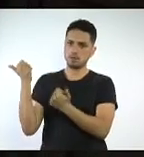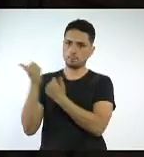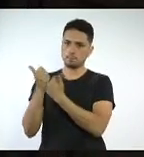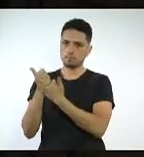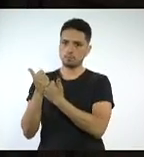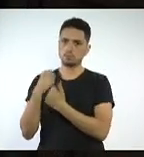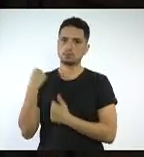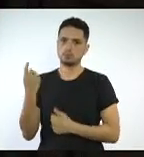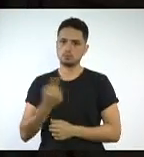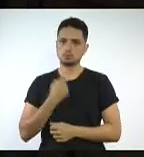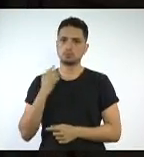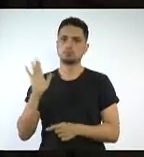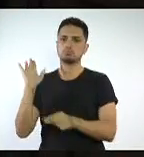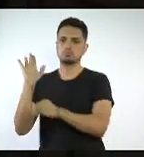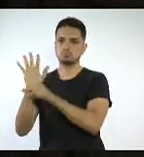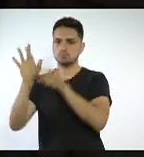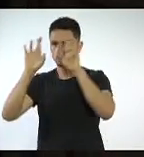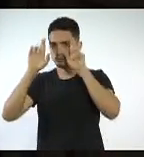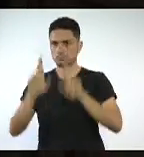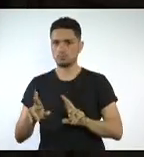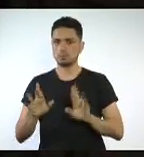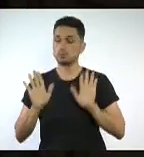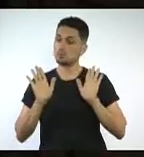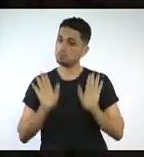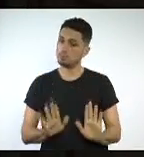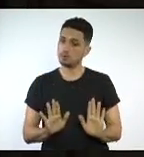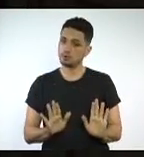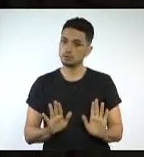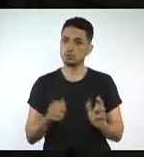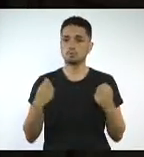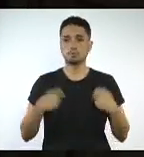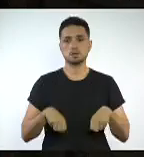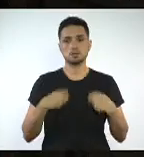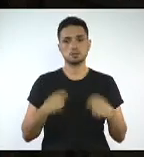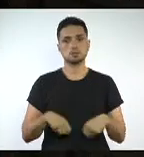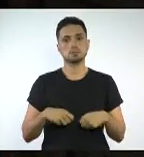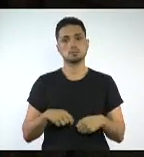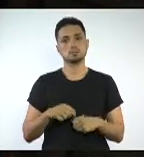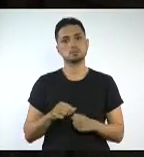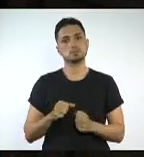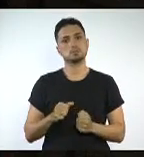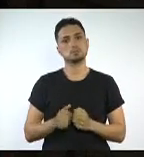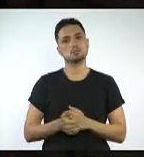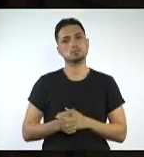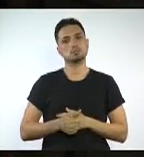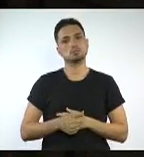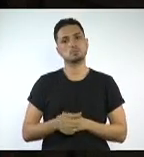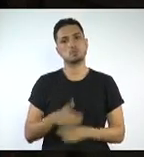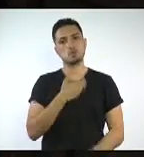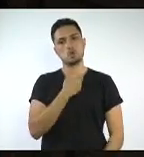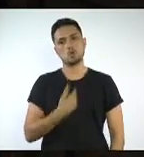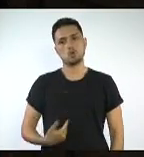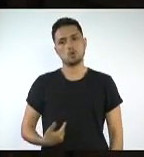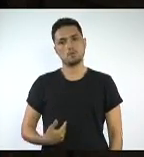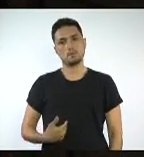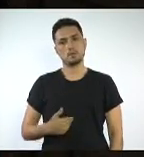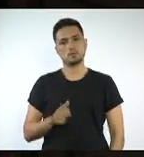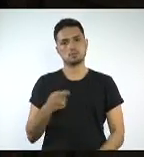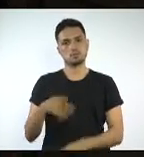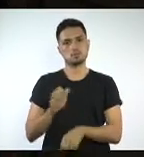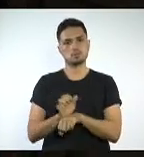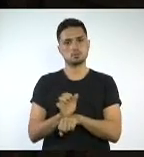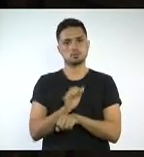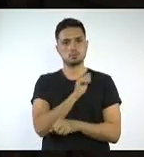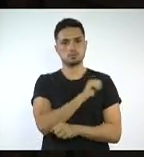tem todo o nosso respeito. Mas é preciso que sua excelência, o governo desse Estado,